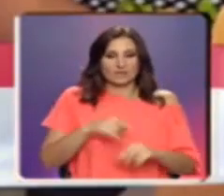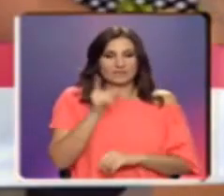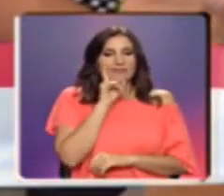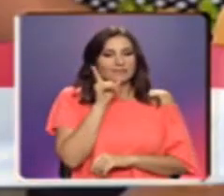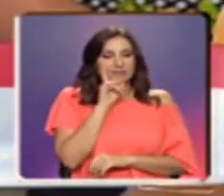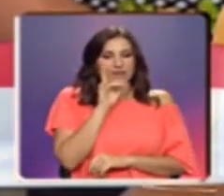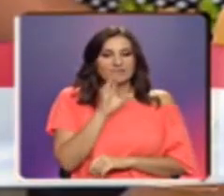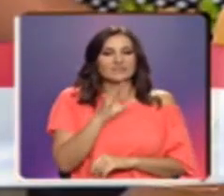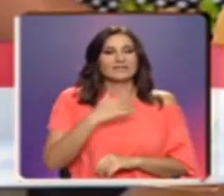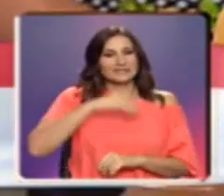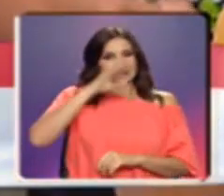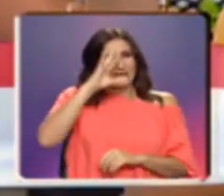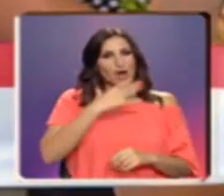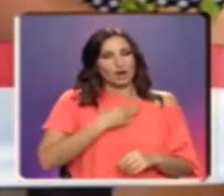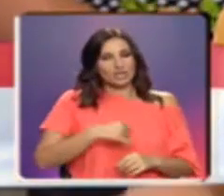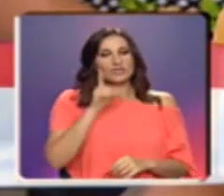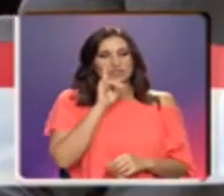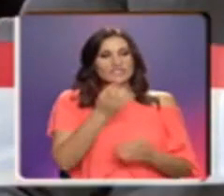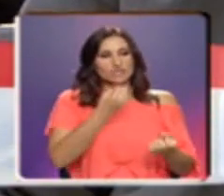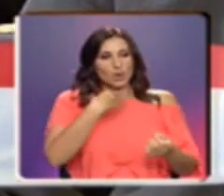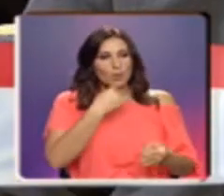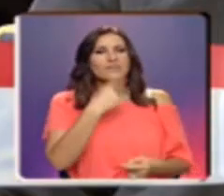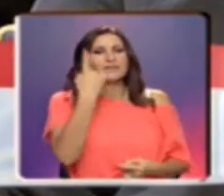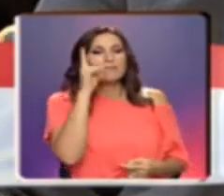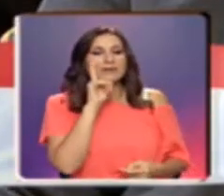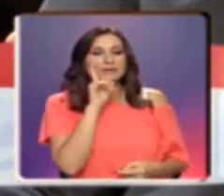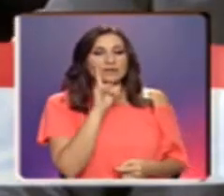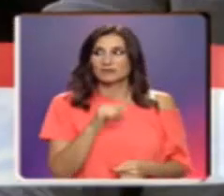e sei que gosta muito de anedotas. Conte-me lá uma.